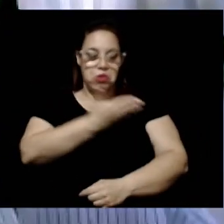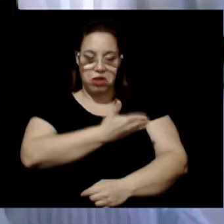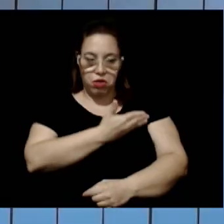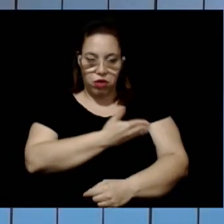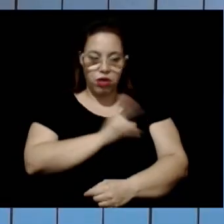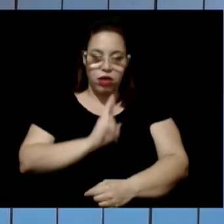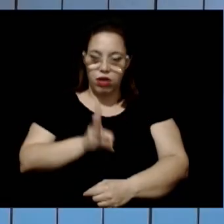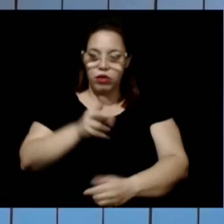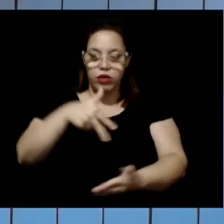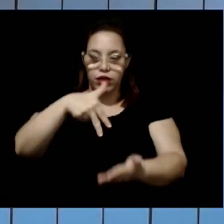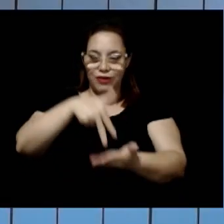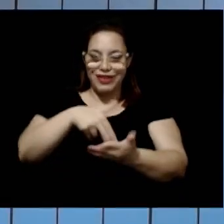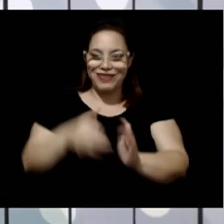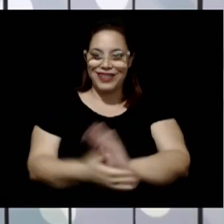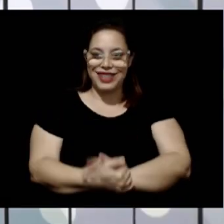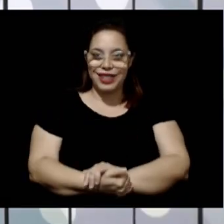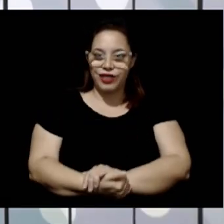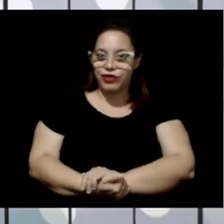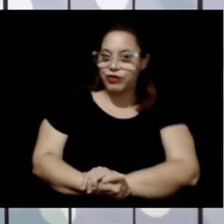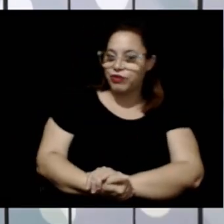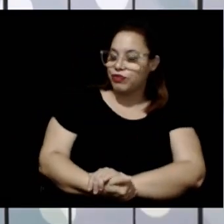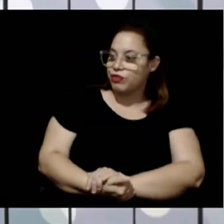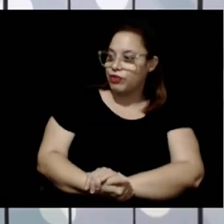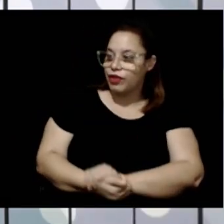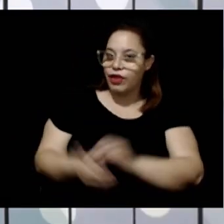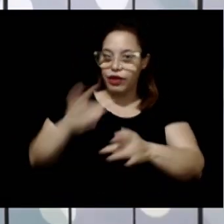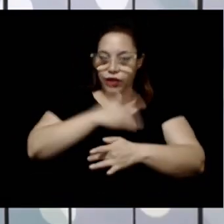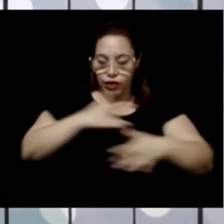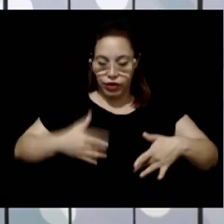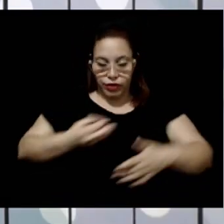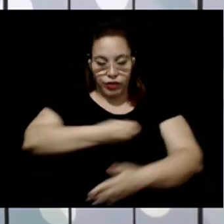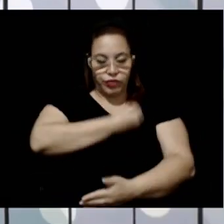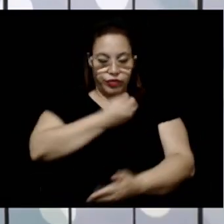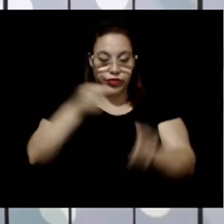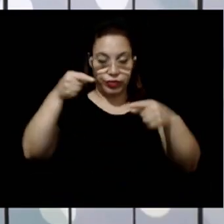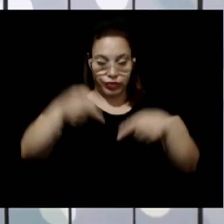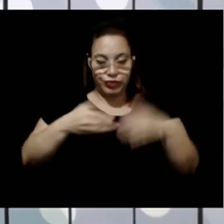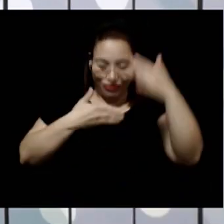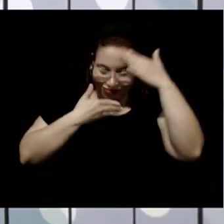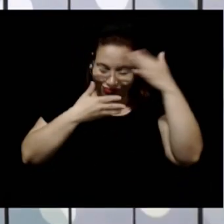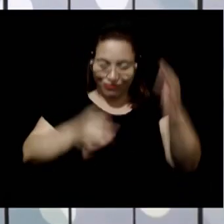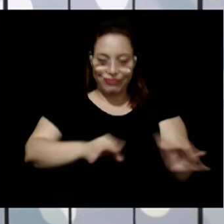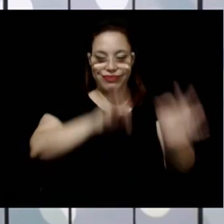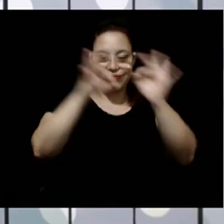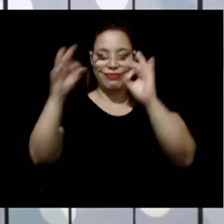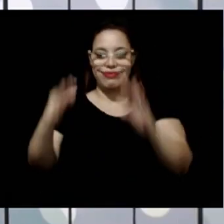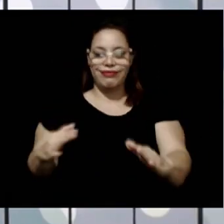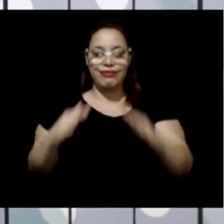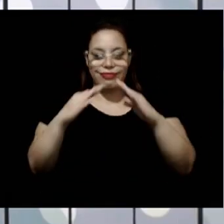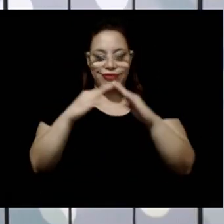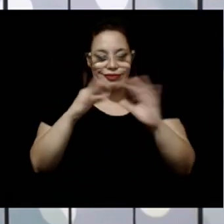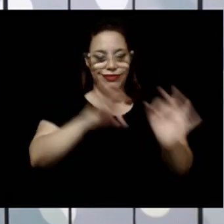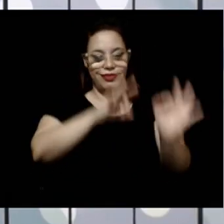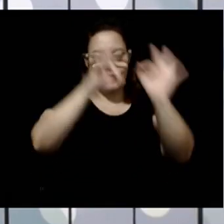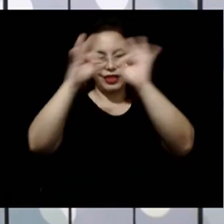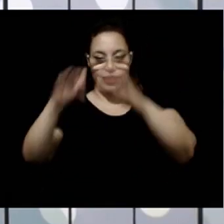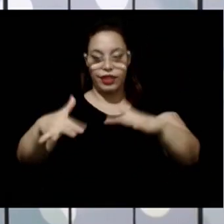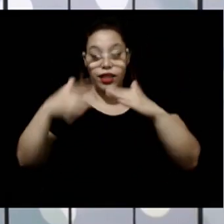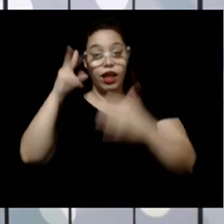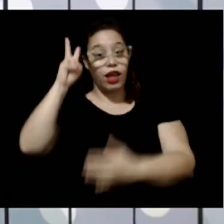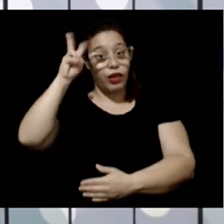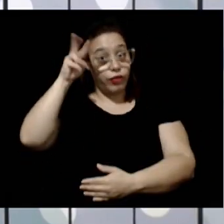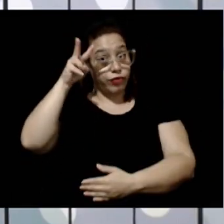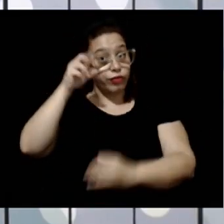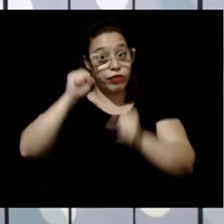disposição. O Saúde é Vida fica por aqui. Obrigado ao pessoal de casa também pela companhia. Lembrando que você pode